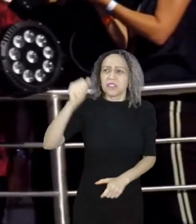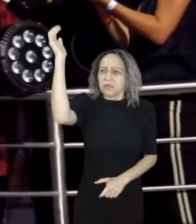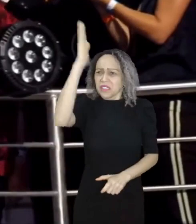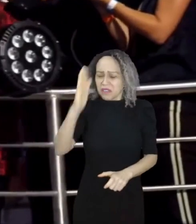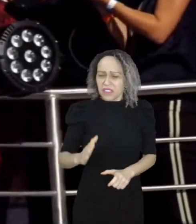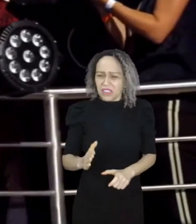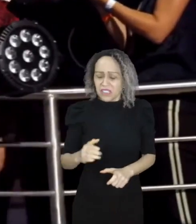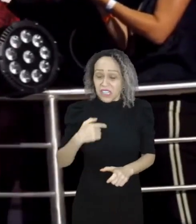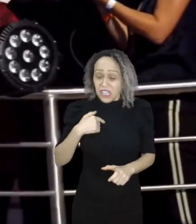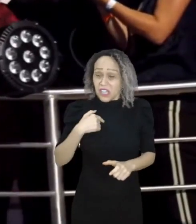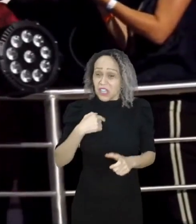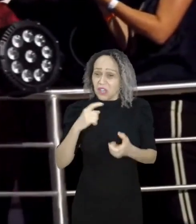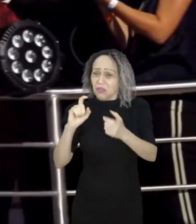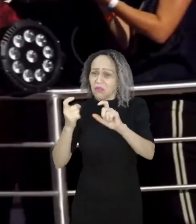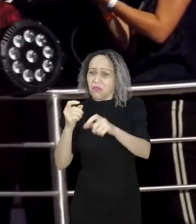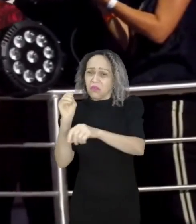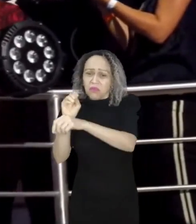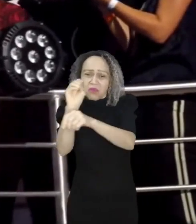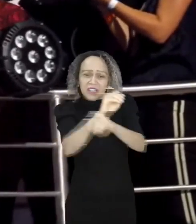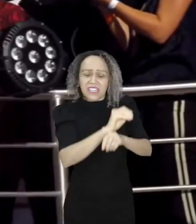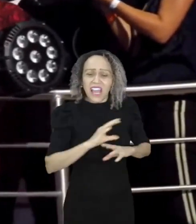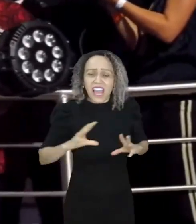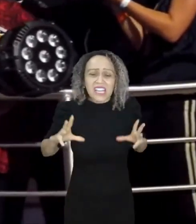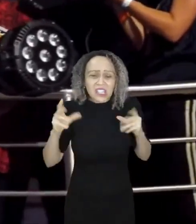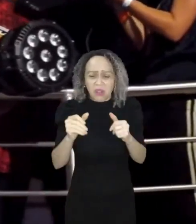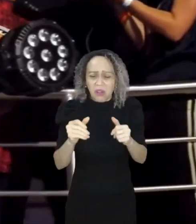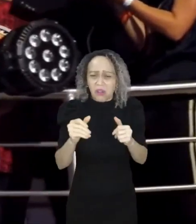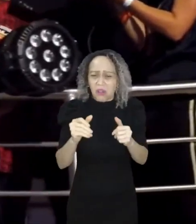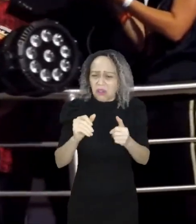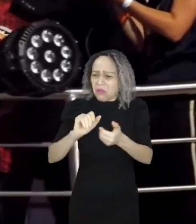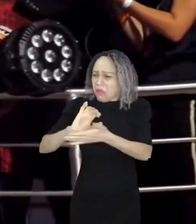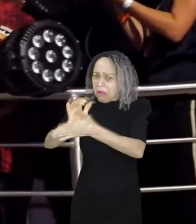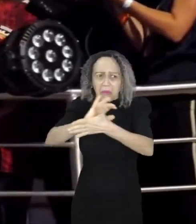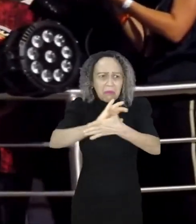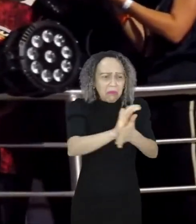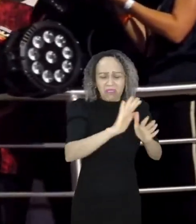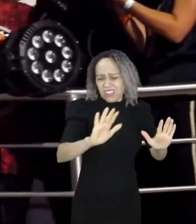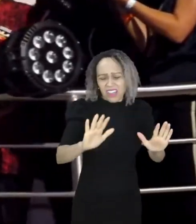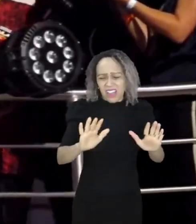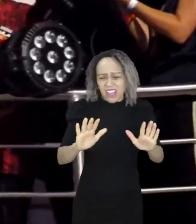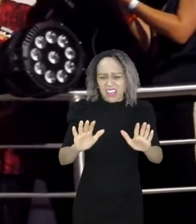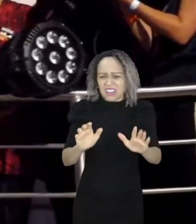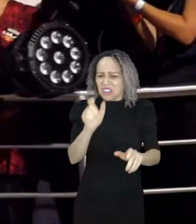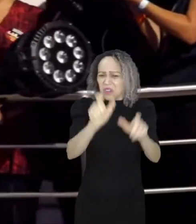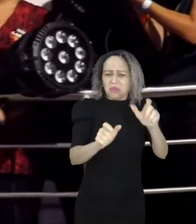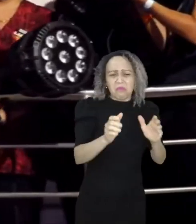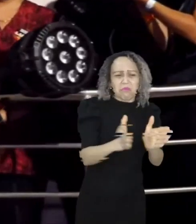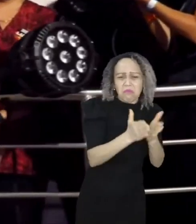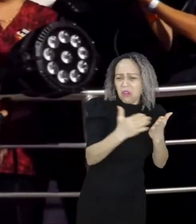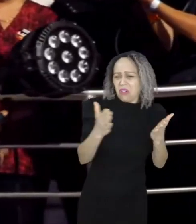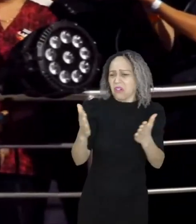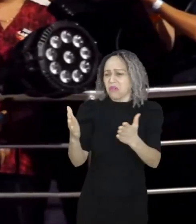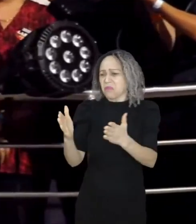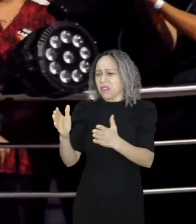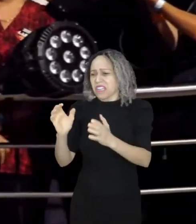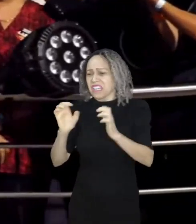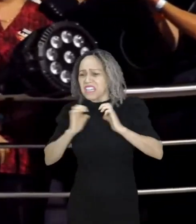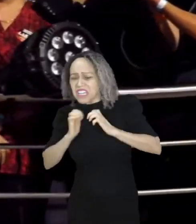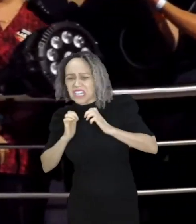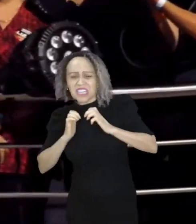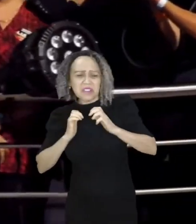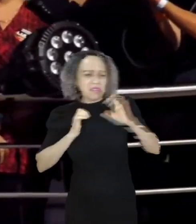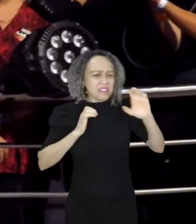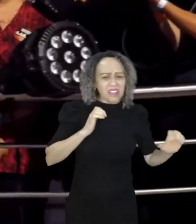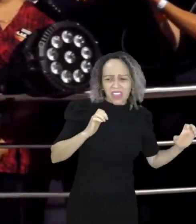todos, sem distinção, sem olhar se é rico ou se é pobre, sem olhar se é de esquerda ou de direita, mas